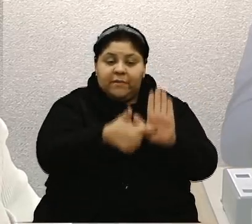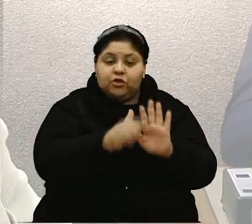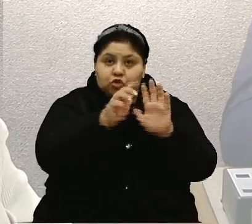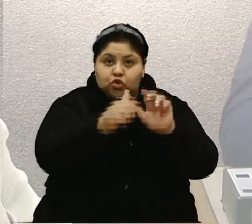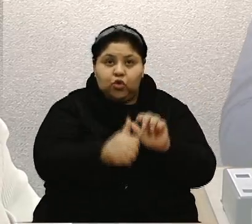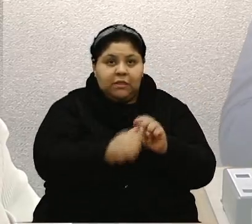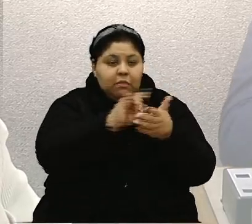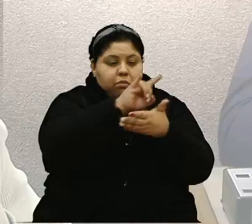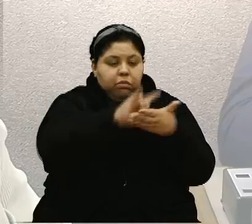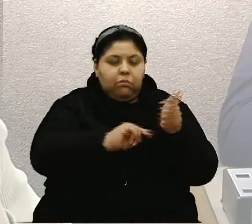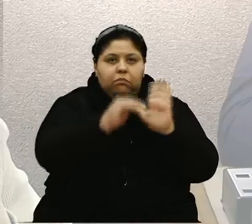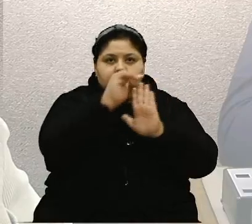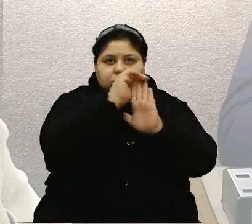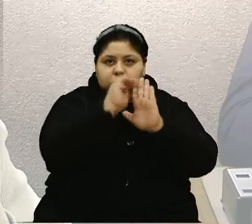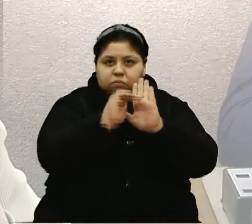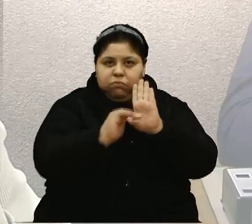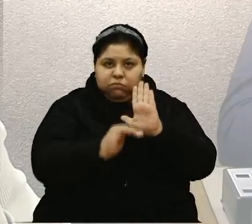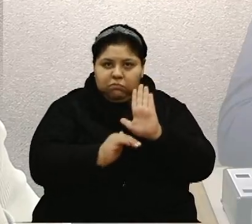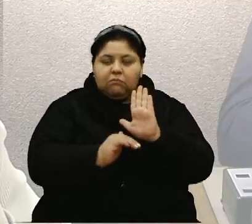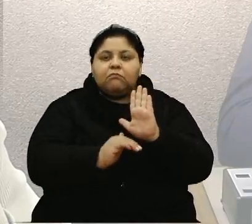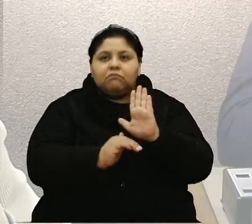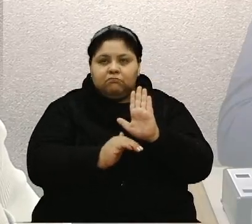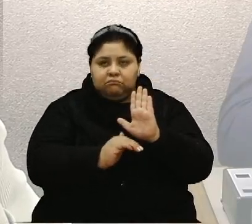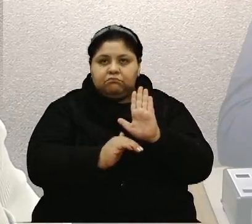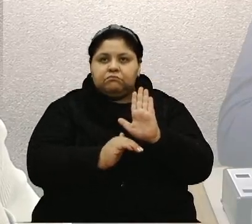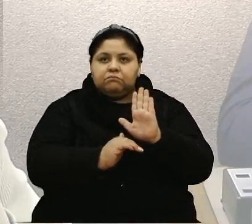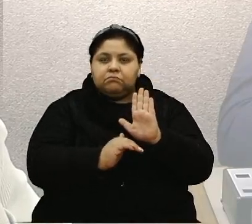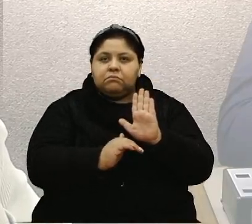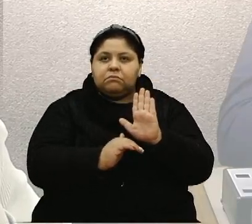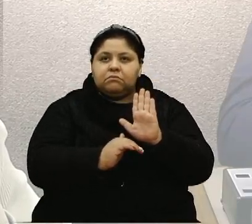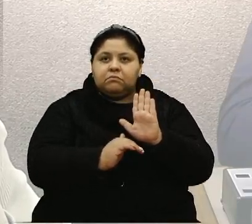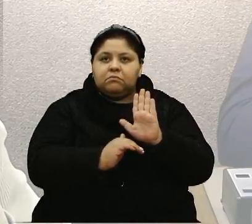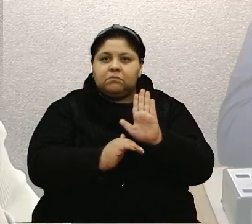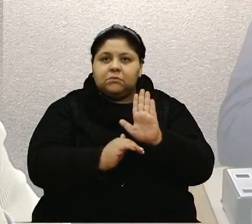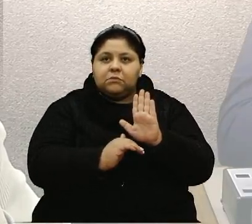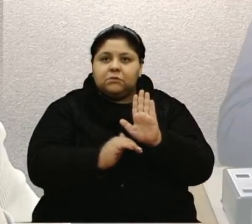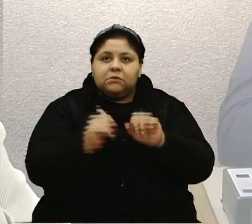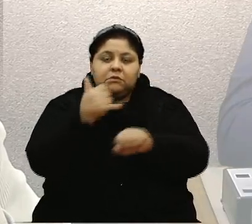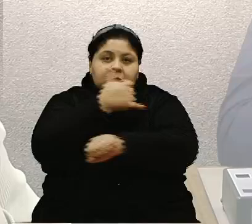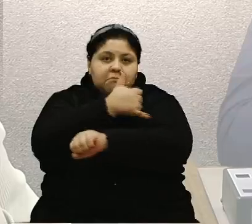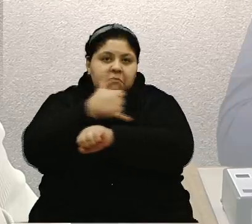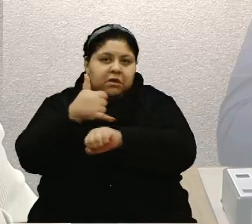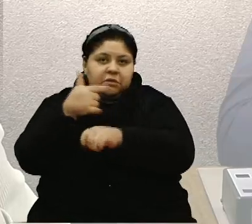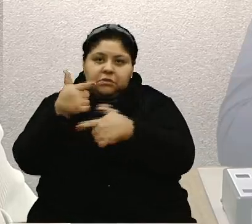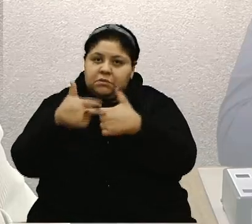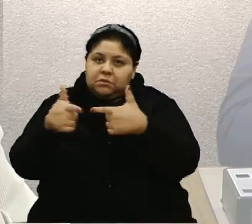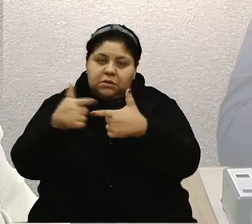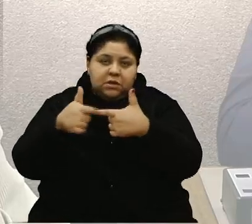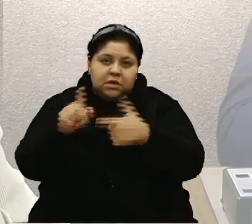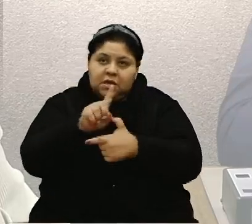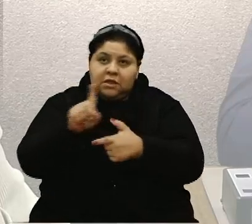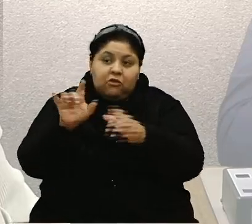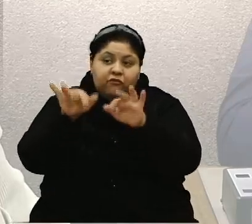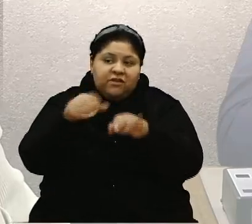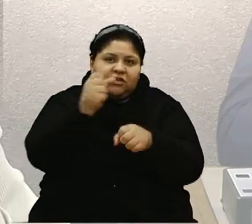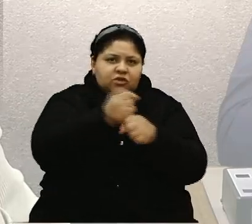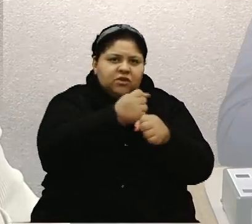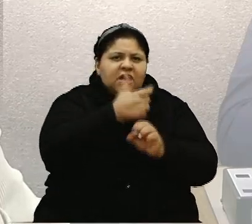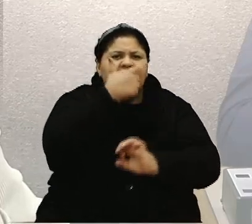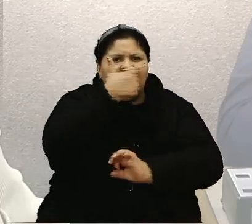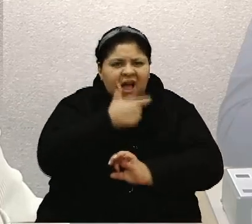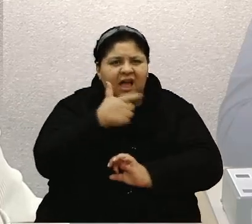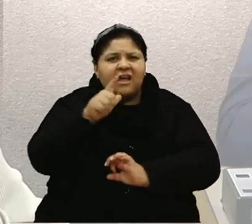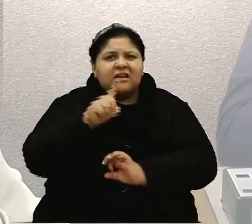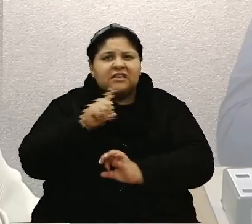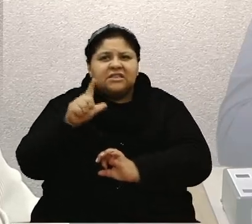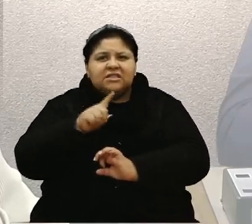documentação, que tinha as condições para fazer essa obra, passou por percalços e não conseguiu concluir a obra. Mas eu acho que aqui a gente realmente tem que